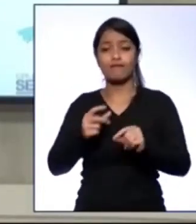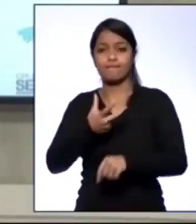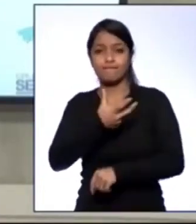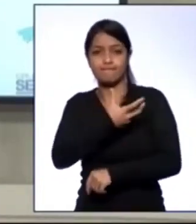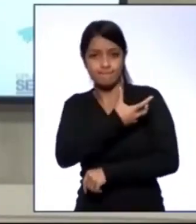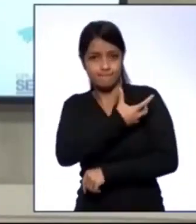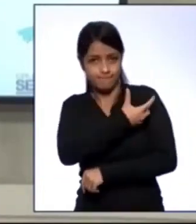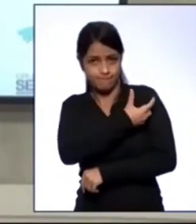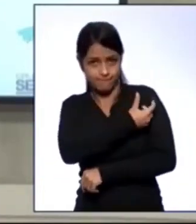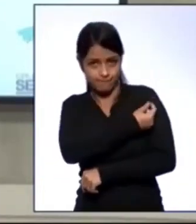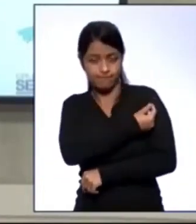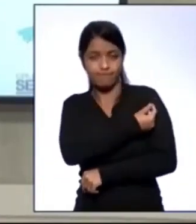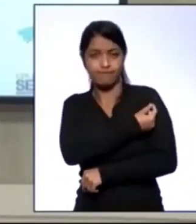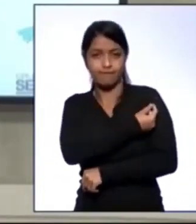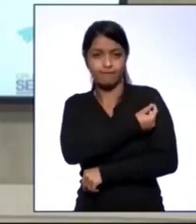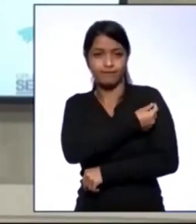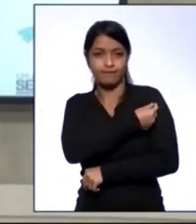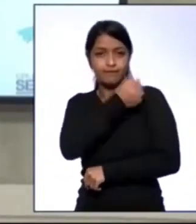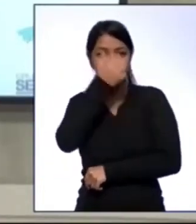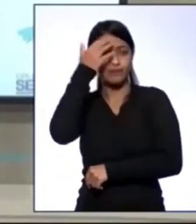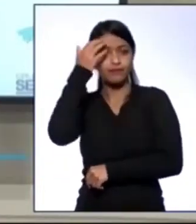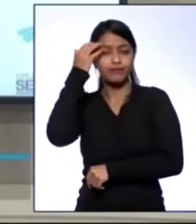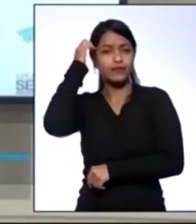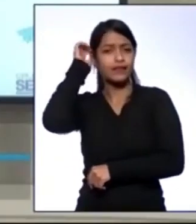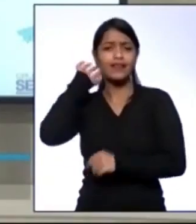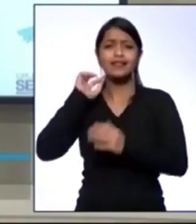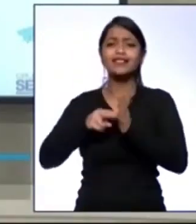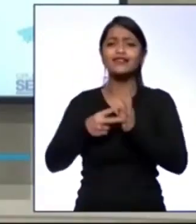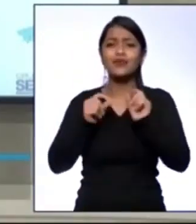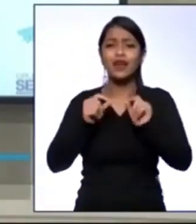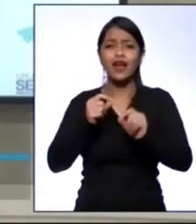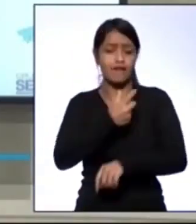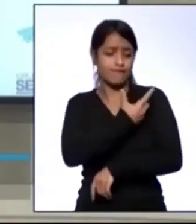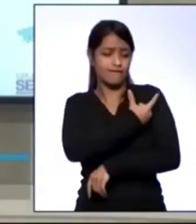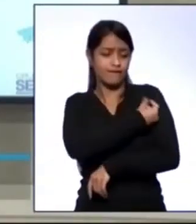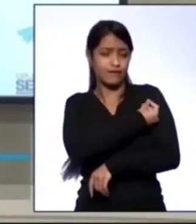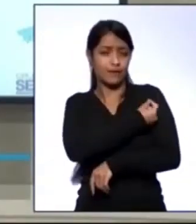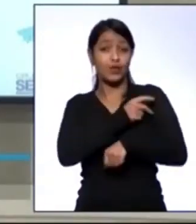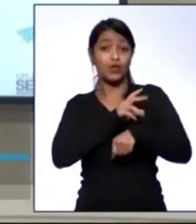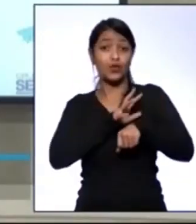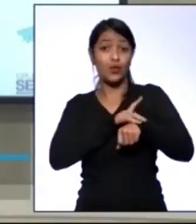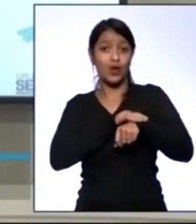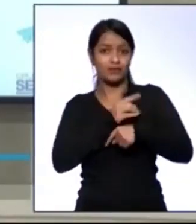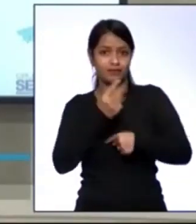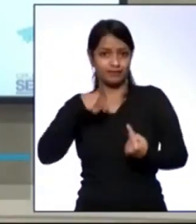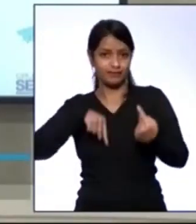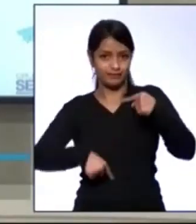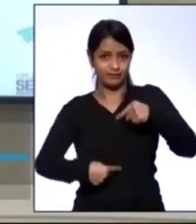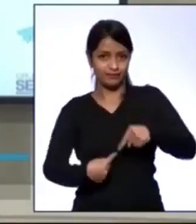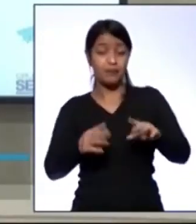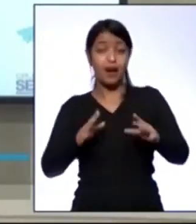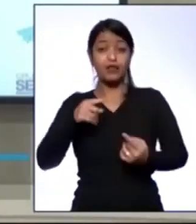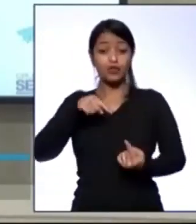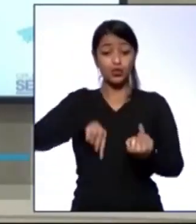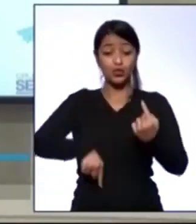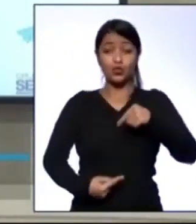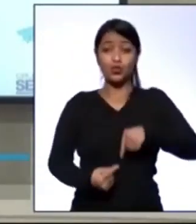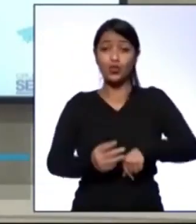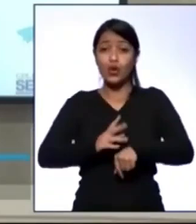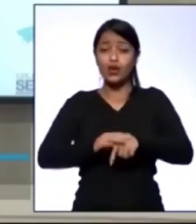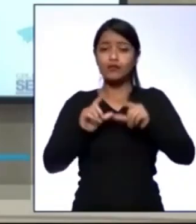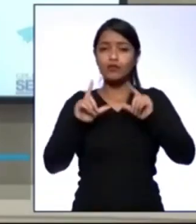indivíduo deliberadamente, ou seja, eu vou contaminar o camarada com o antígeno. Só que essa contaminação